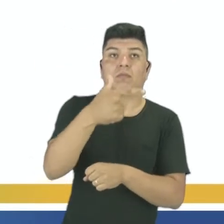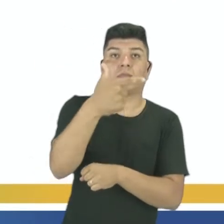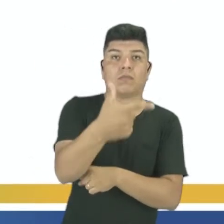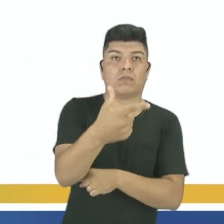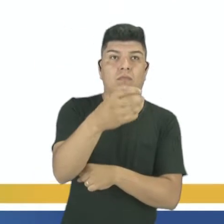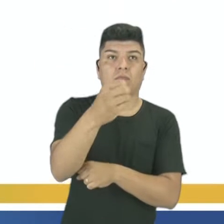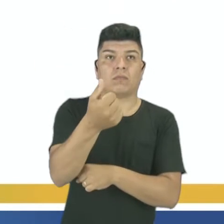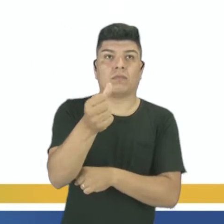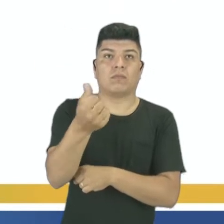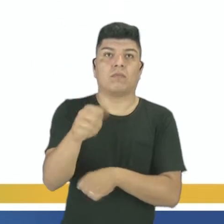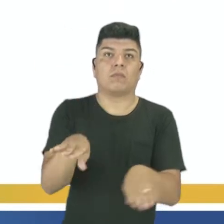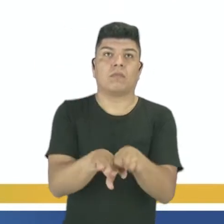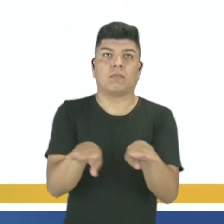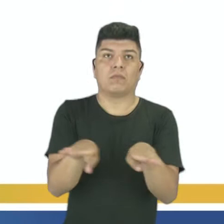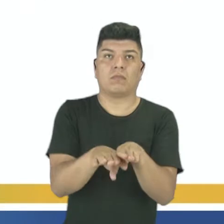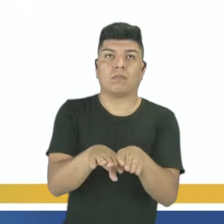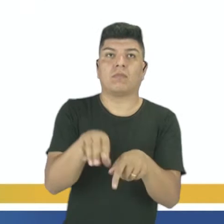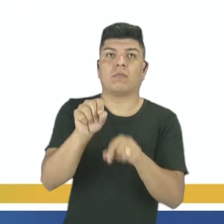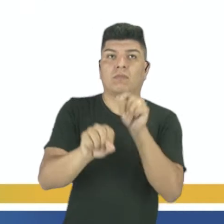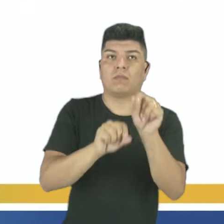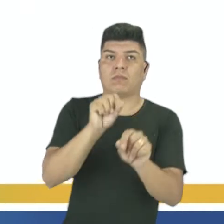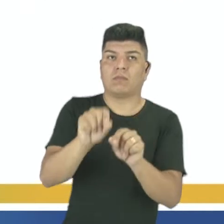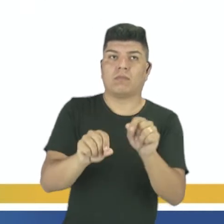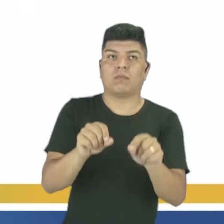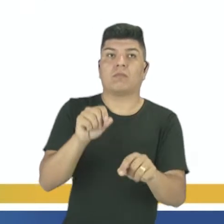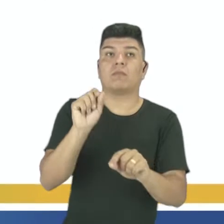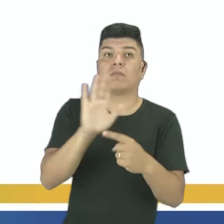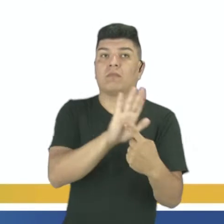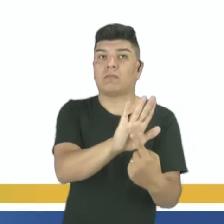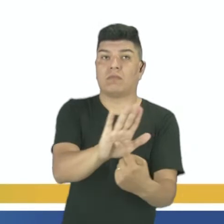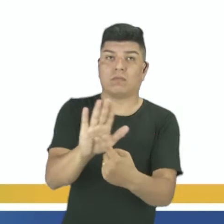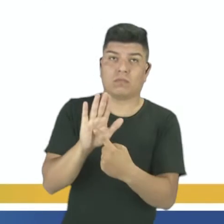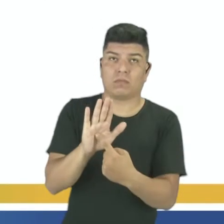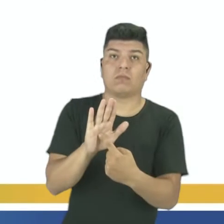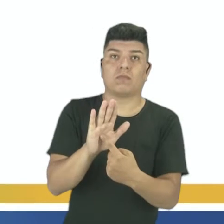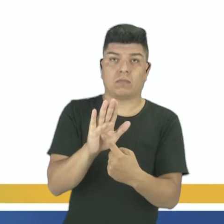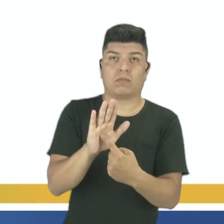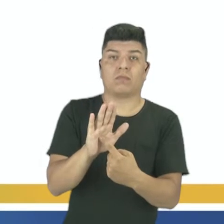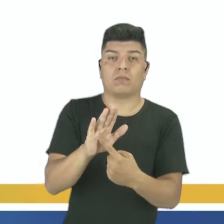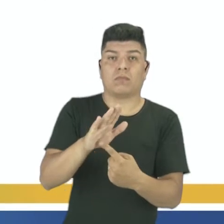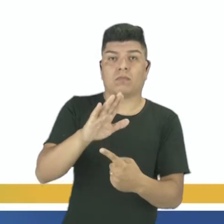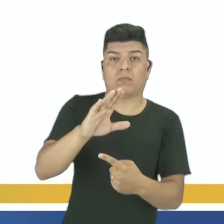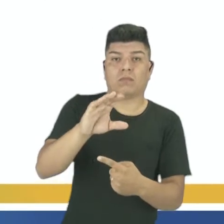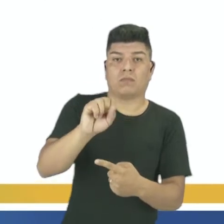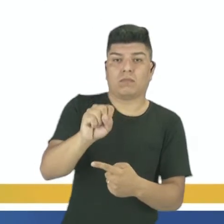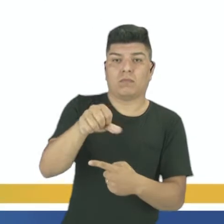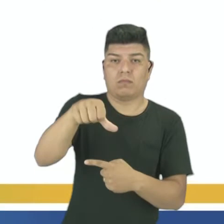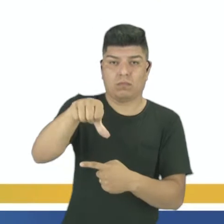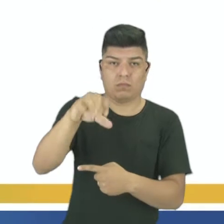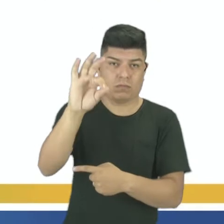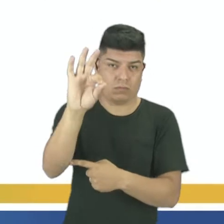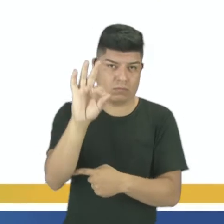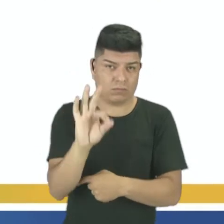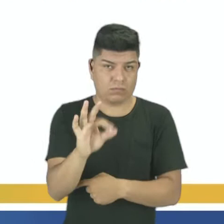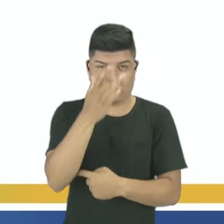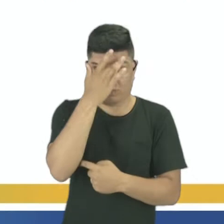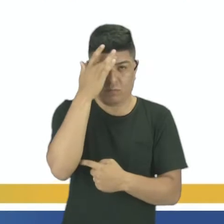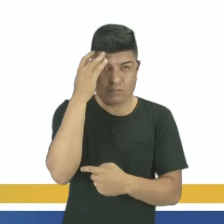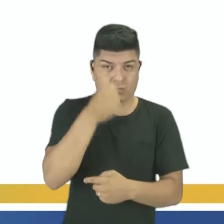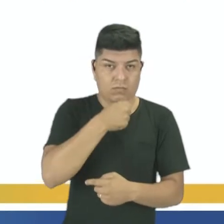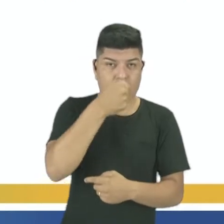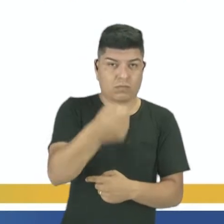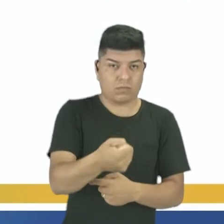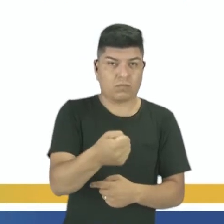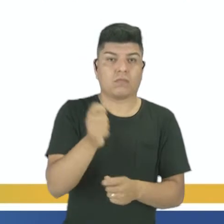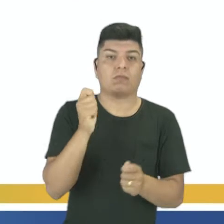de mídia pela população brasileira, por meio de rede citada por 89% dos entrevistados, é